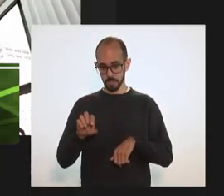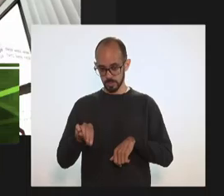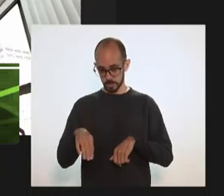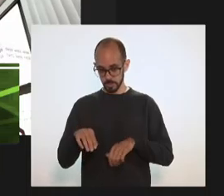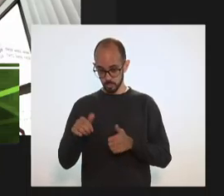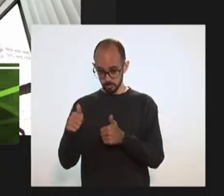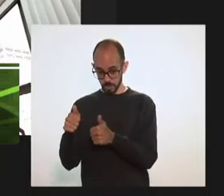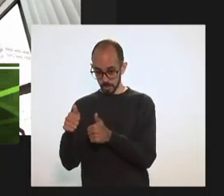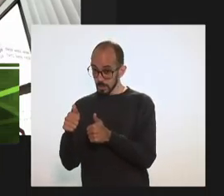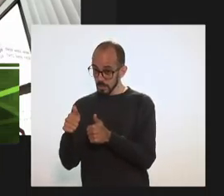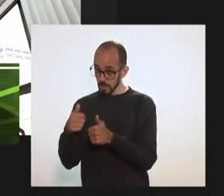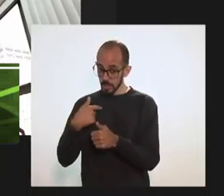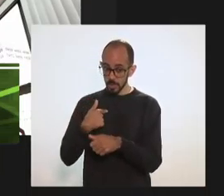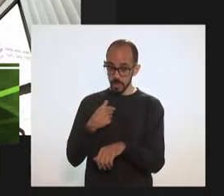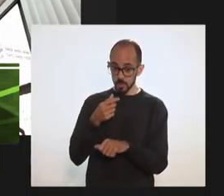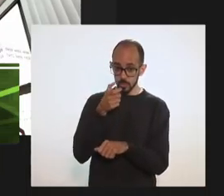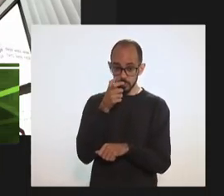do relator foi retirado de pauta, não sei.